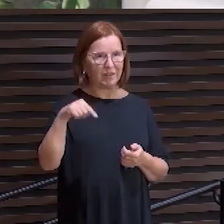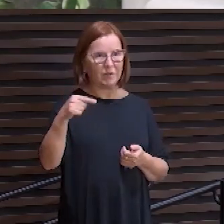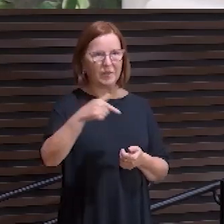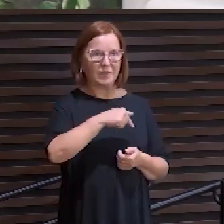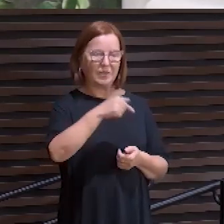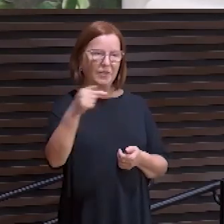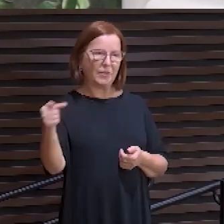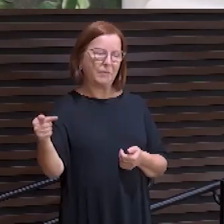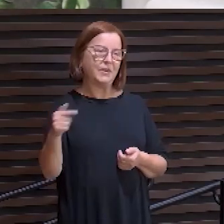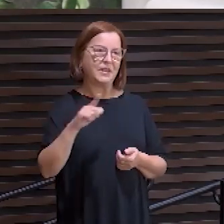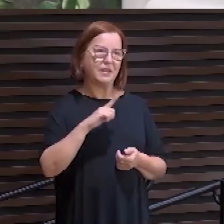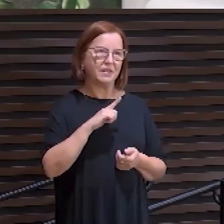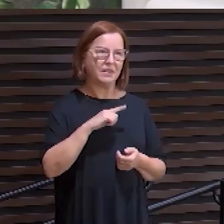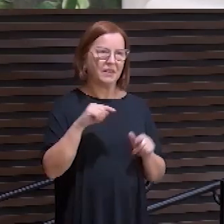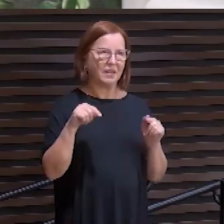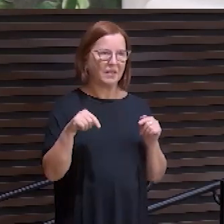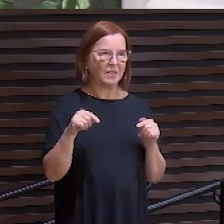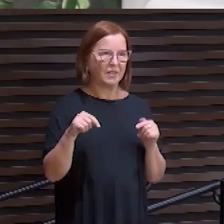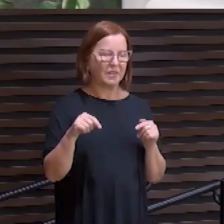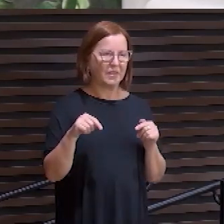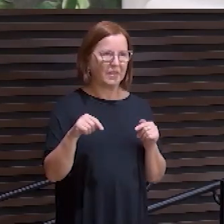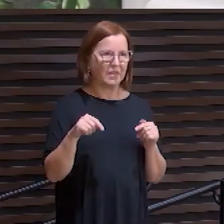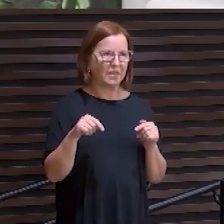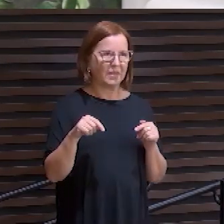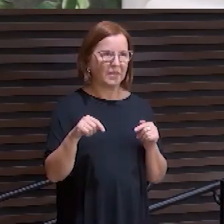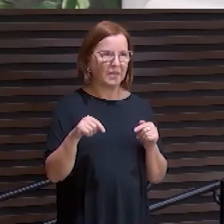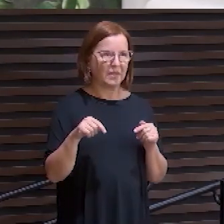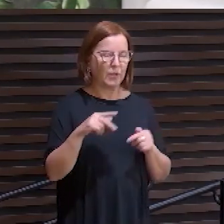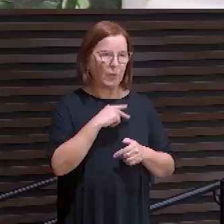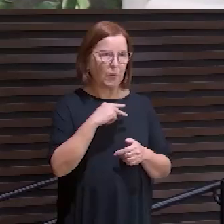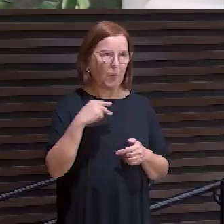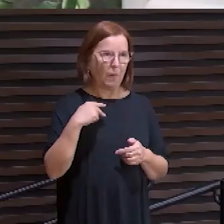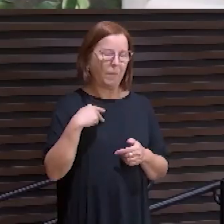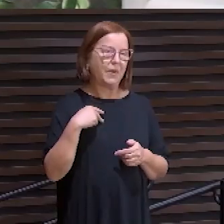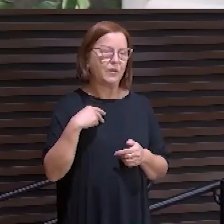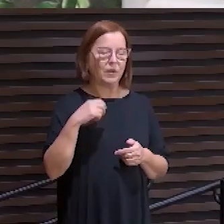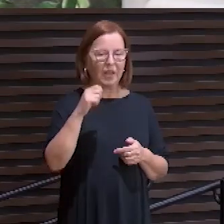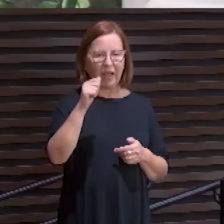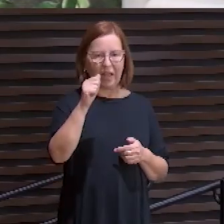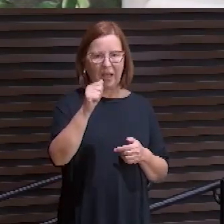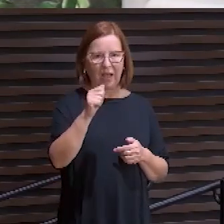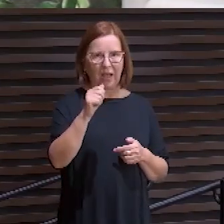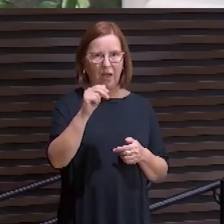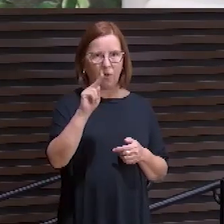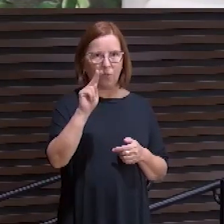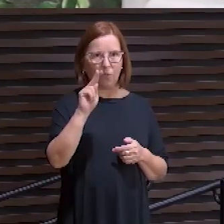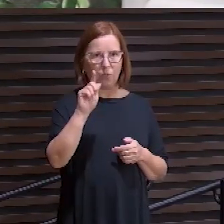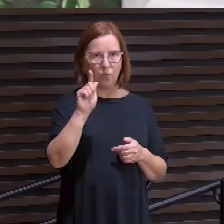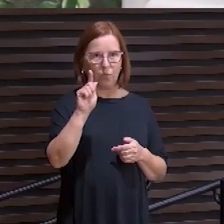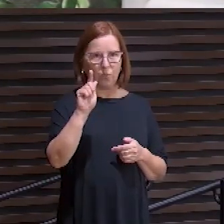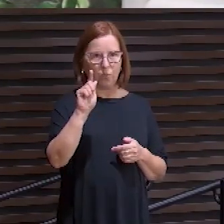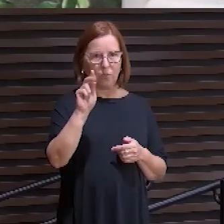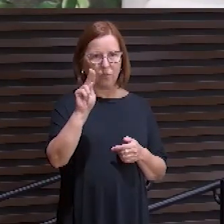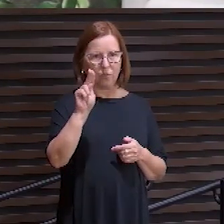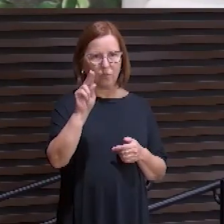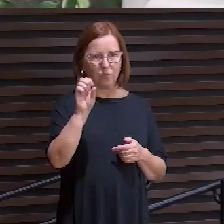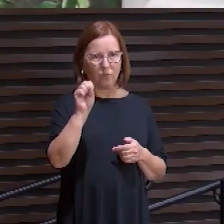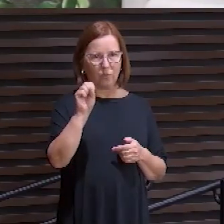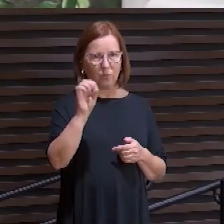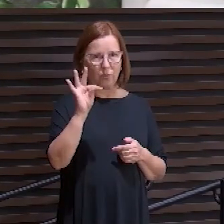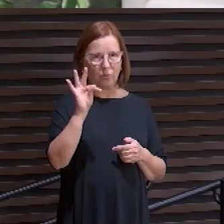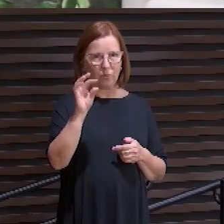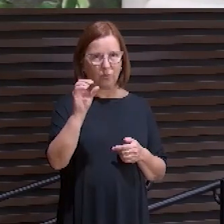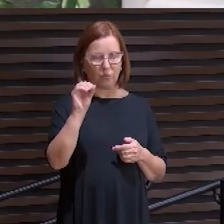teremos aqui o reverendo Augusto, lá da Paraíba, que já esteve um tempo conosco, e vai trabalhar um pouco